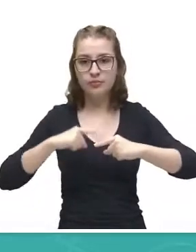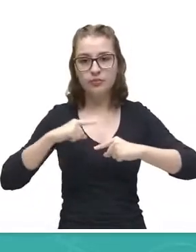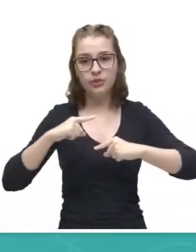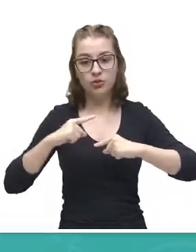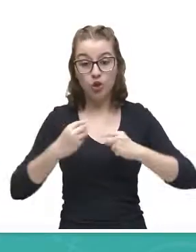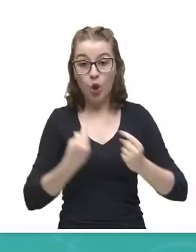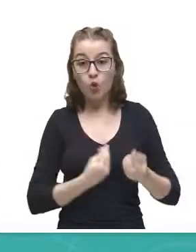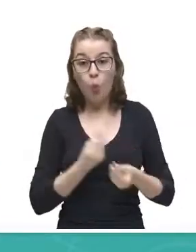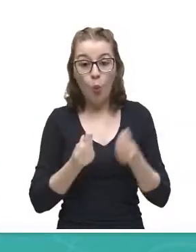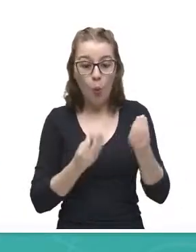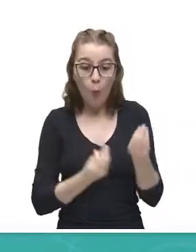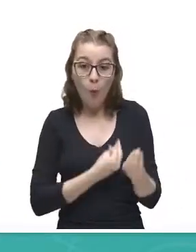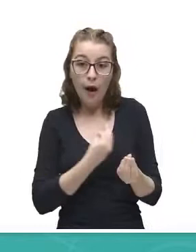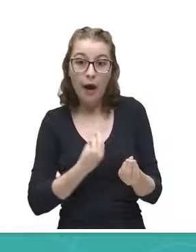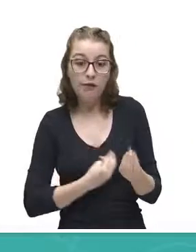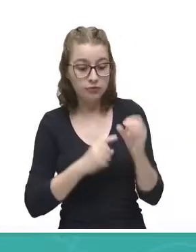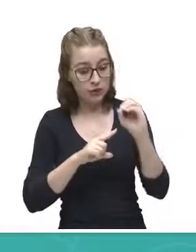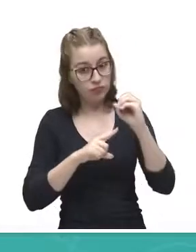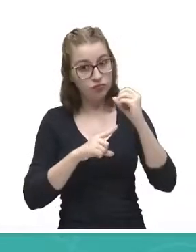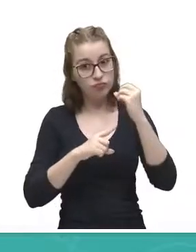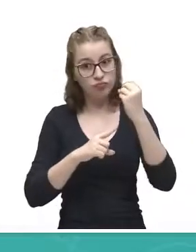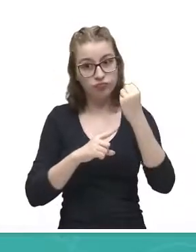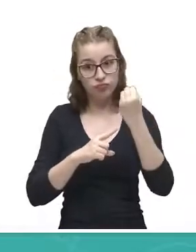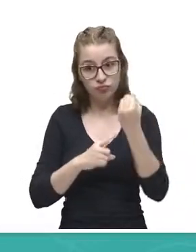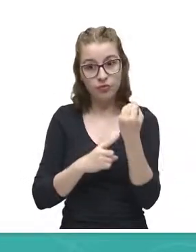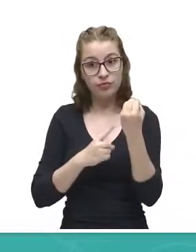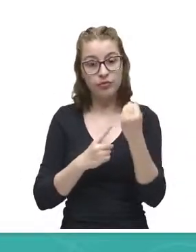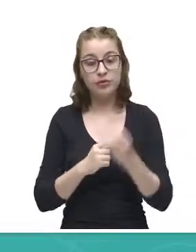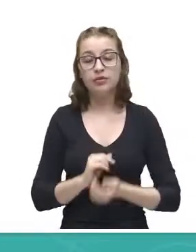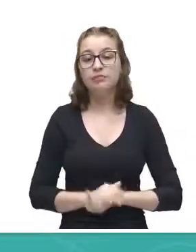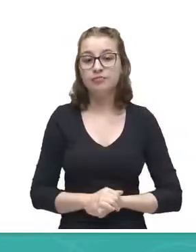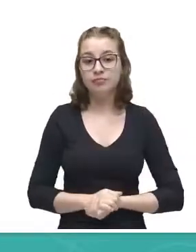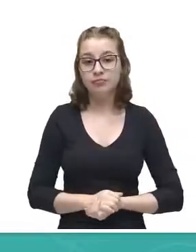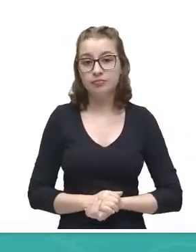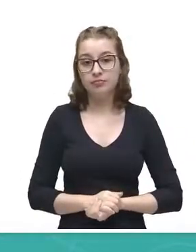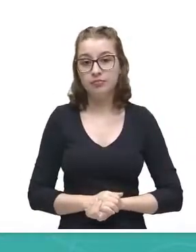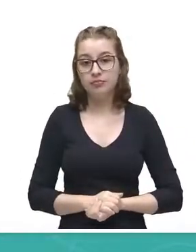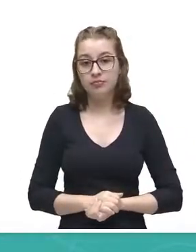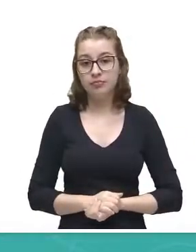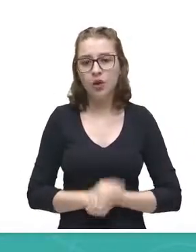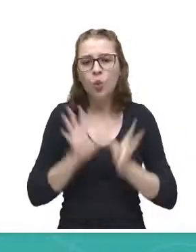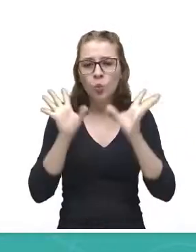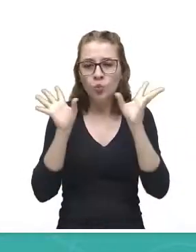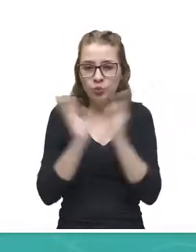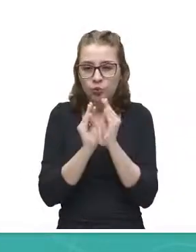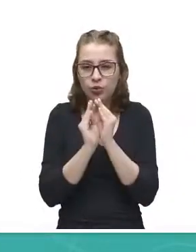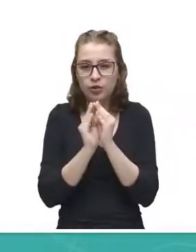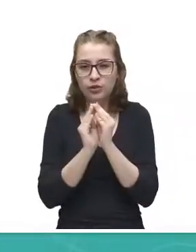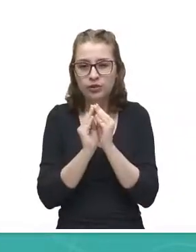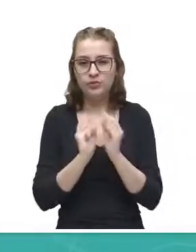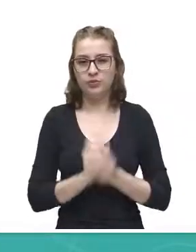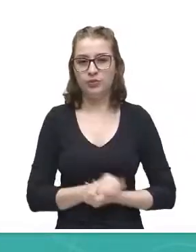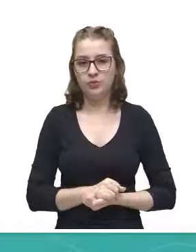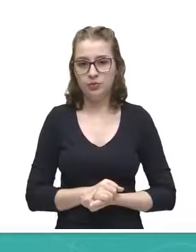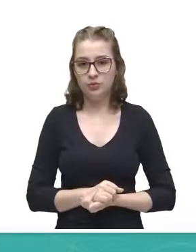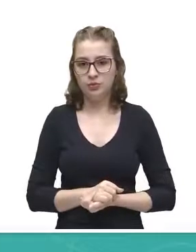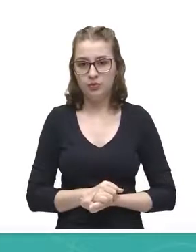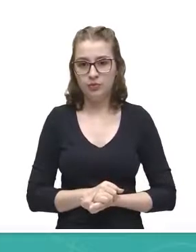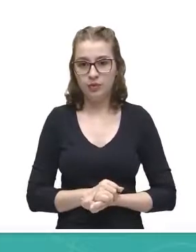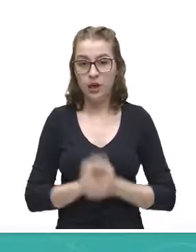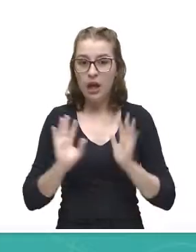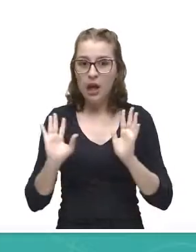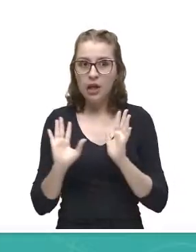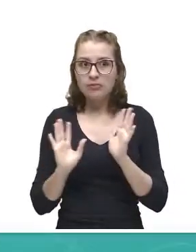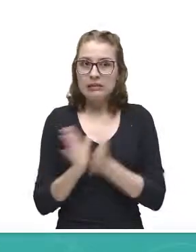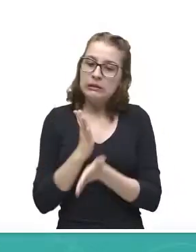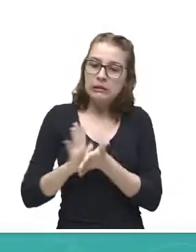esse movimento que nos dá os dias e as noites, tá certo? Então, em síntese aí dessa aula, vimos que alguns acontecimentos em